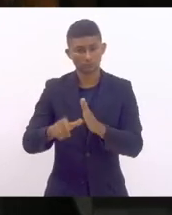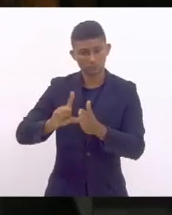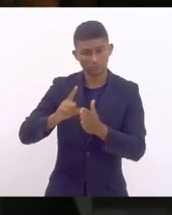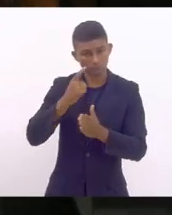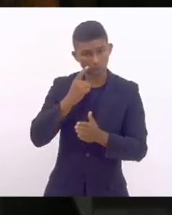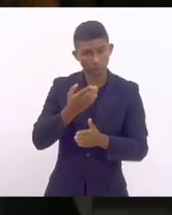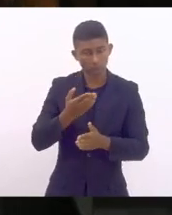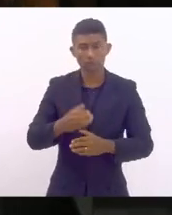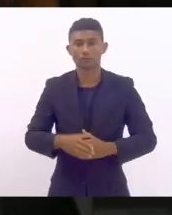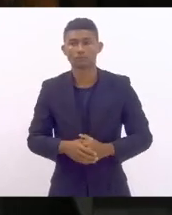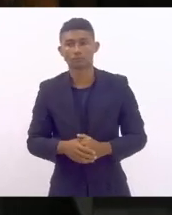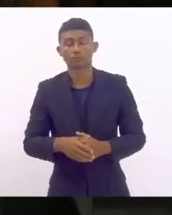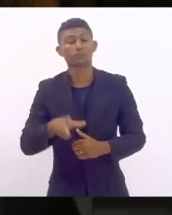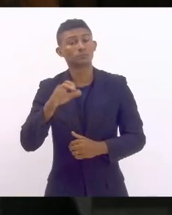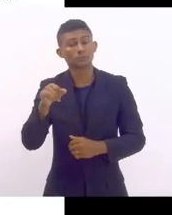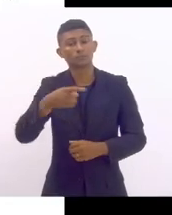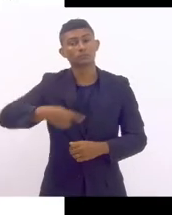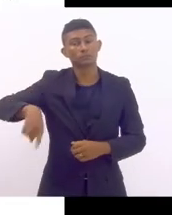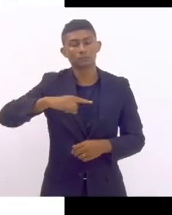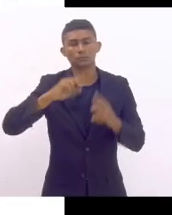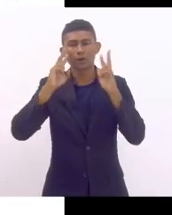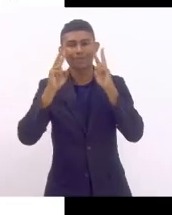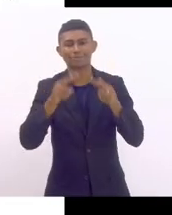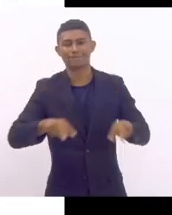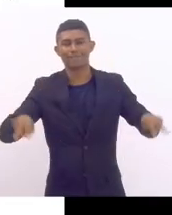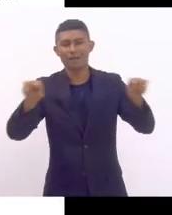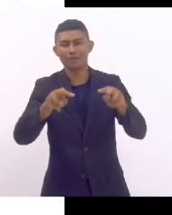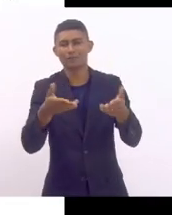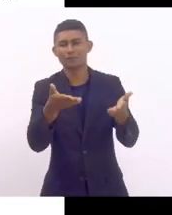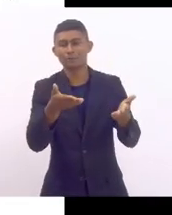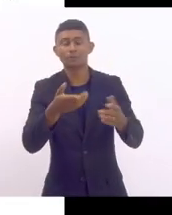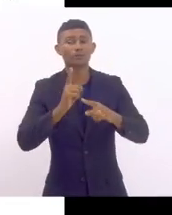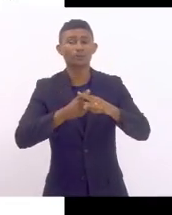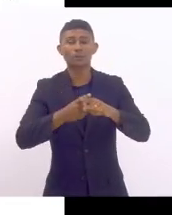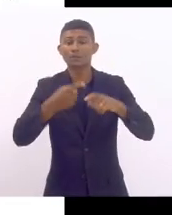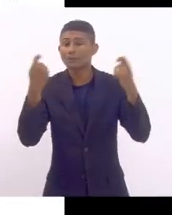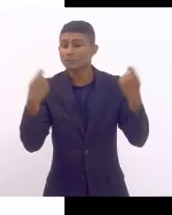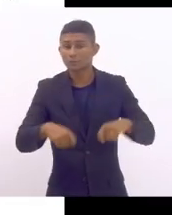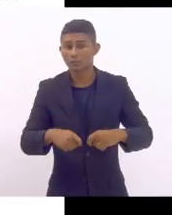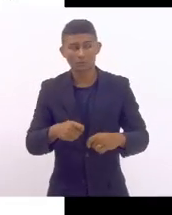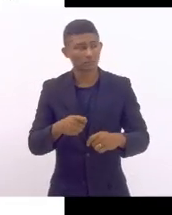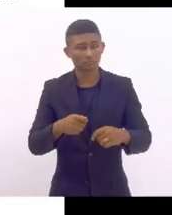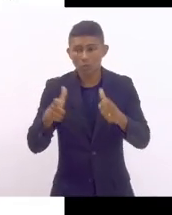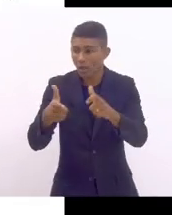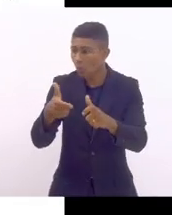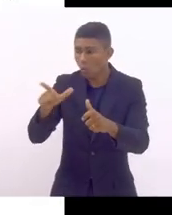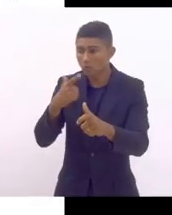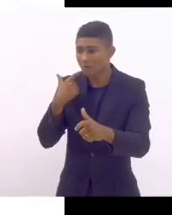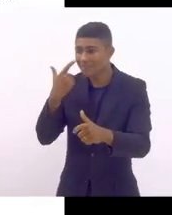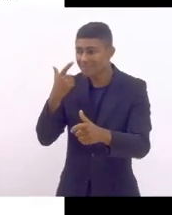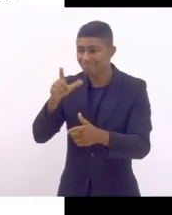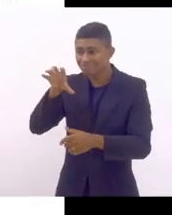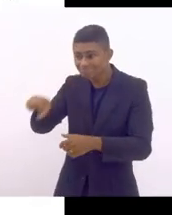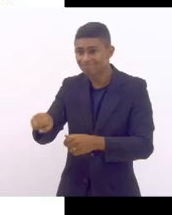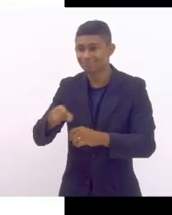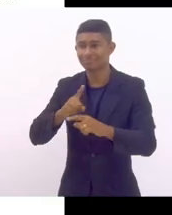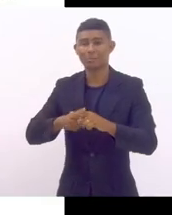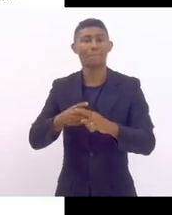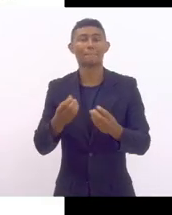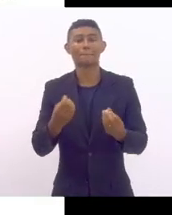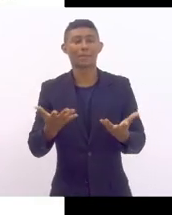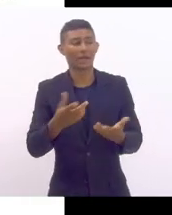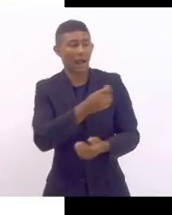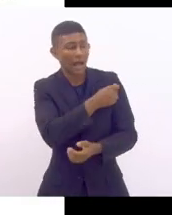gentileza né se nós olharmos aqui porque nós temos que tirar de algum lugar para não prejudicar tanto os nossos